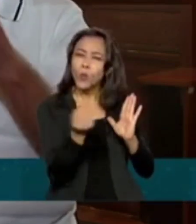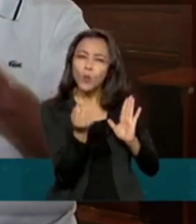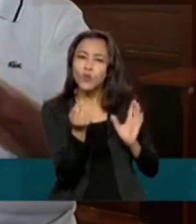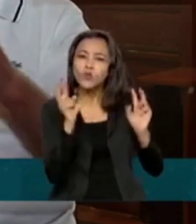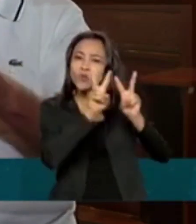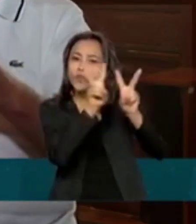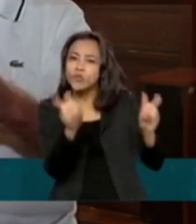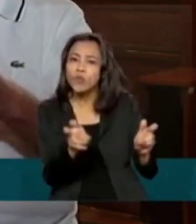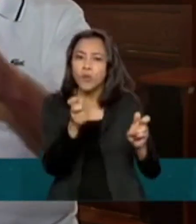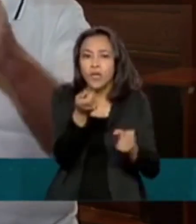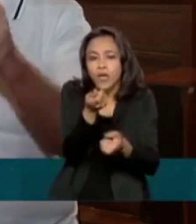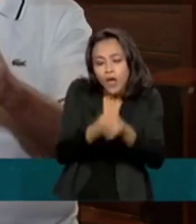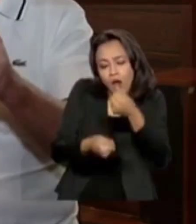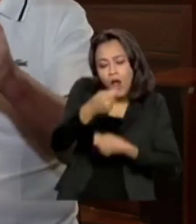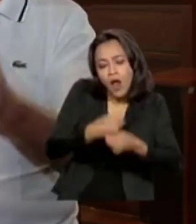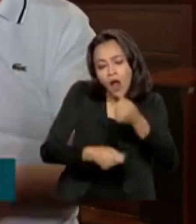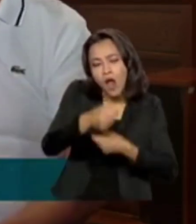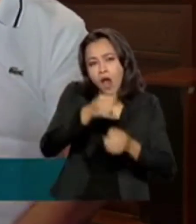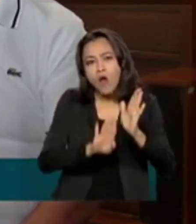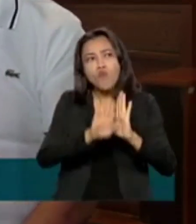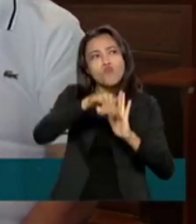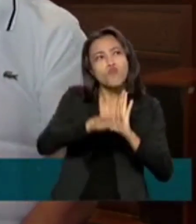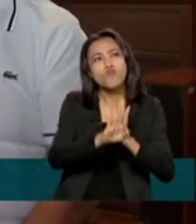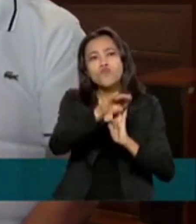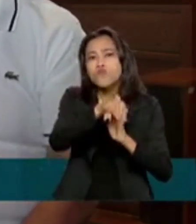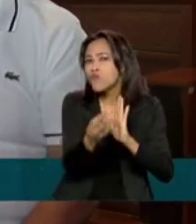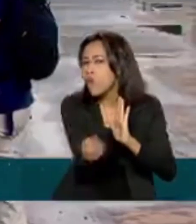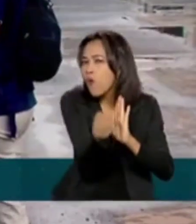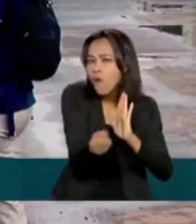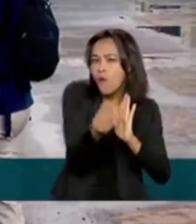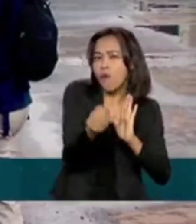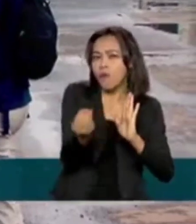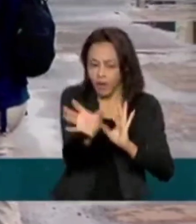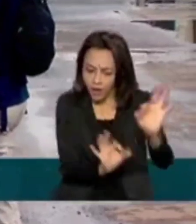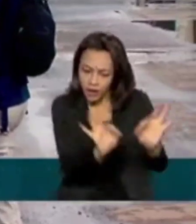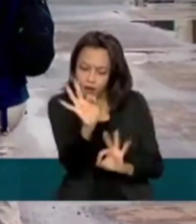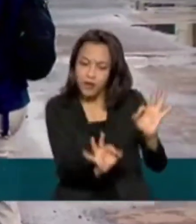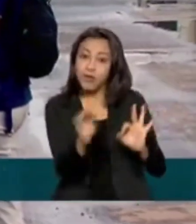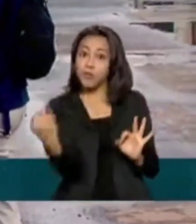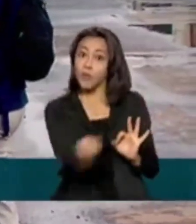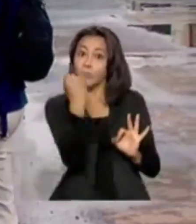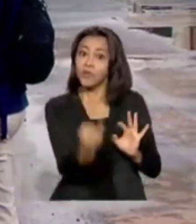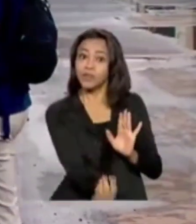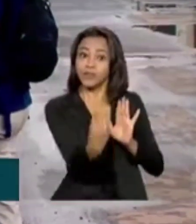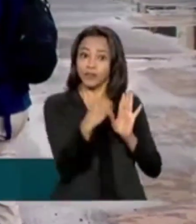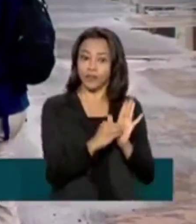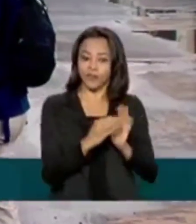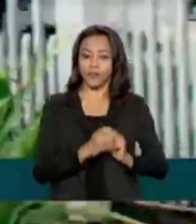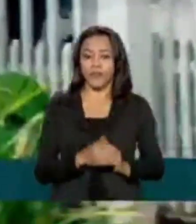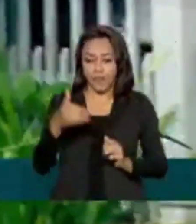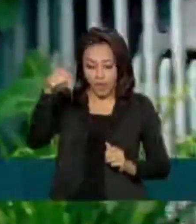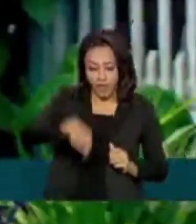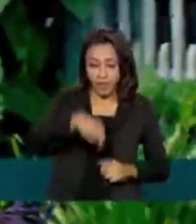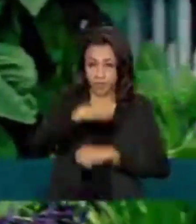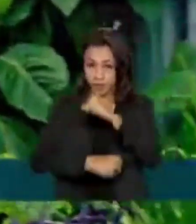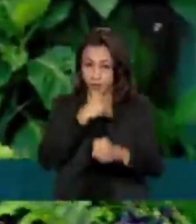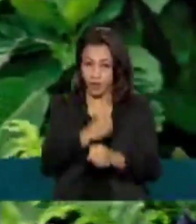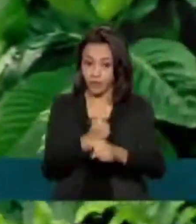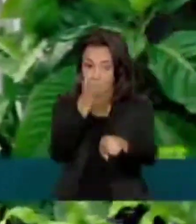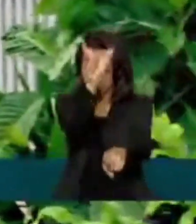estatísticas realmente necessárias ao planejamento. Agora, em 2022, os pesquisadores vão